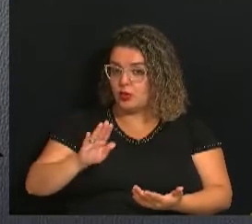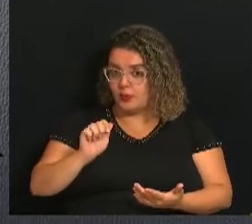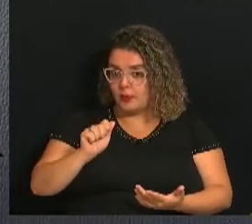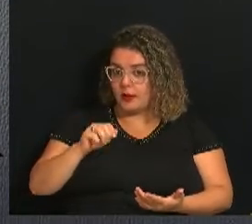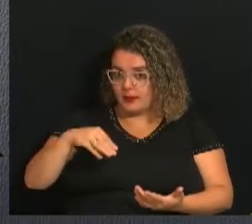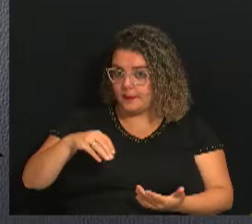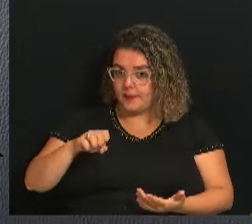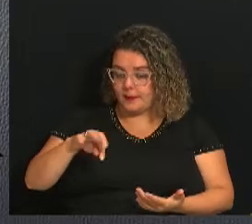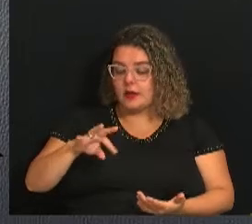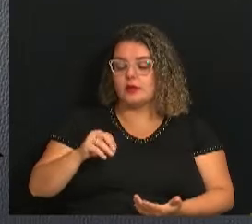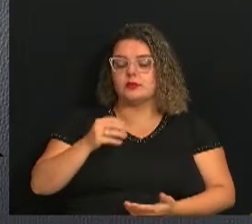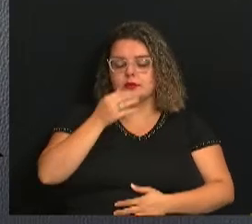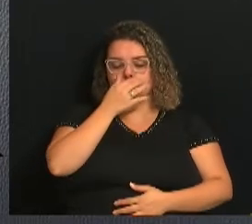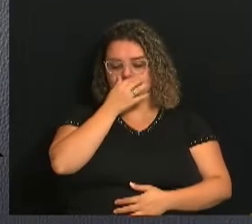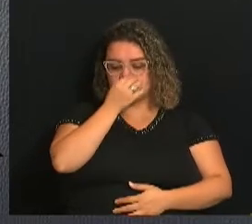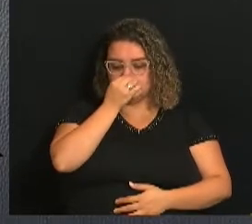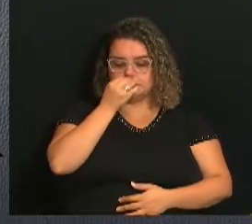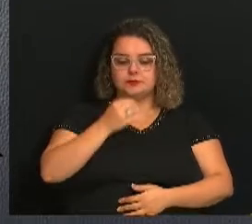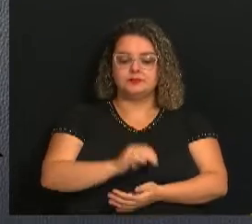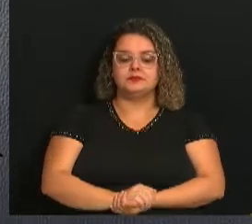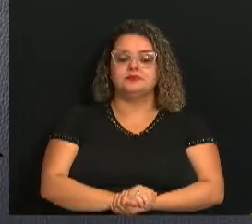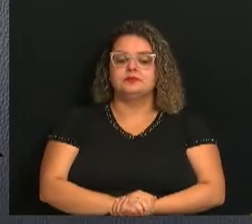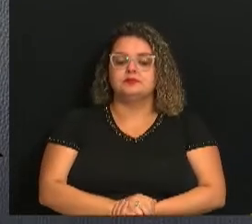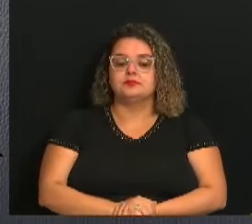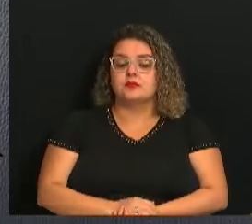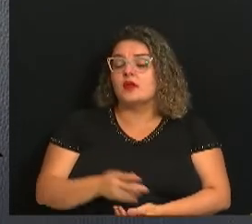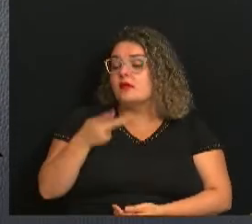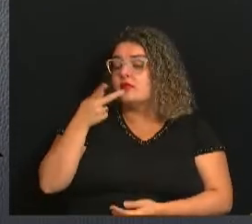olha, tudo que é tombado